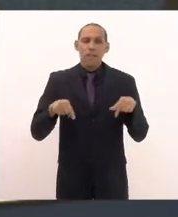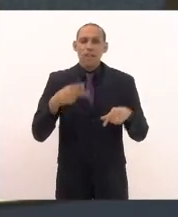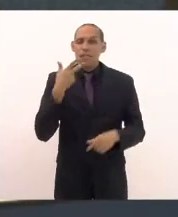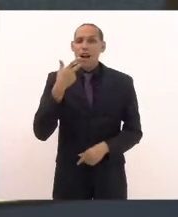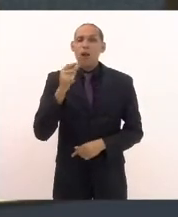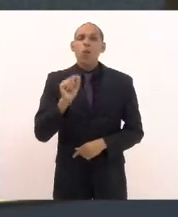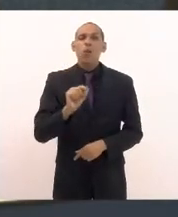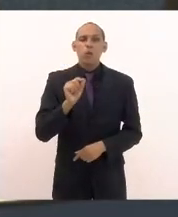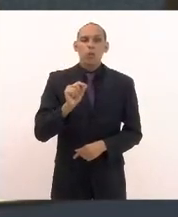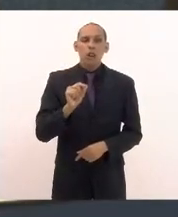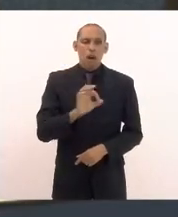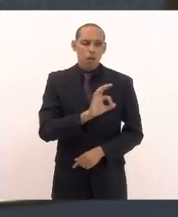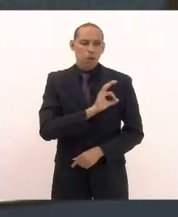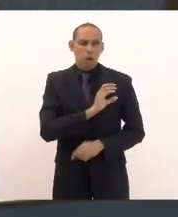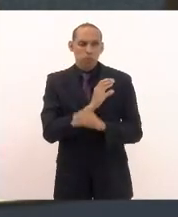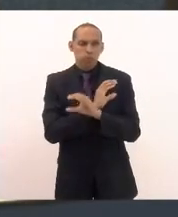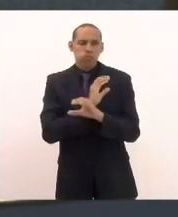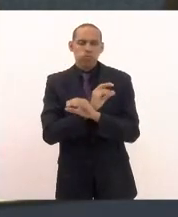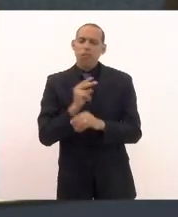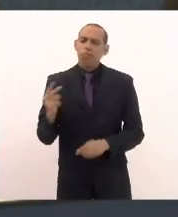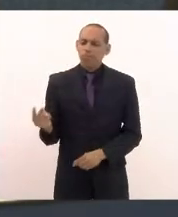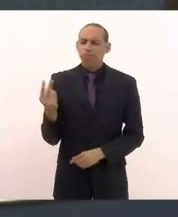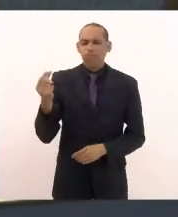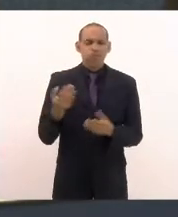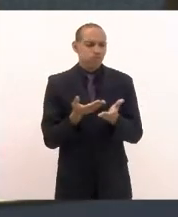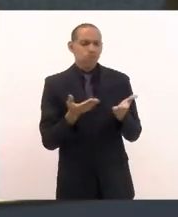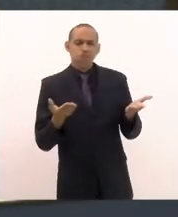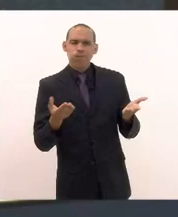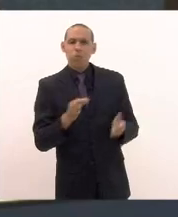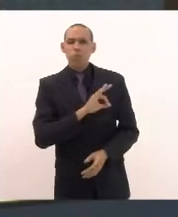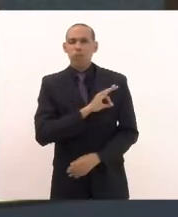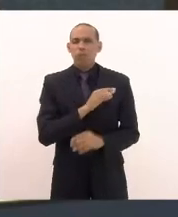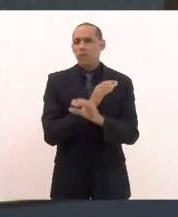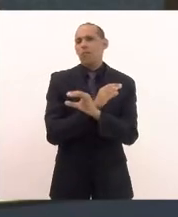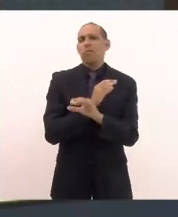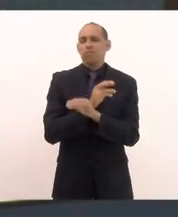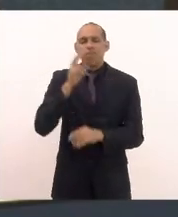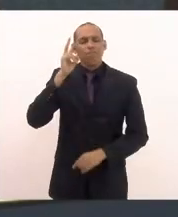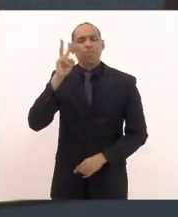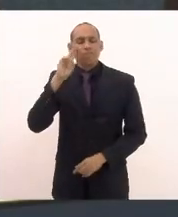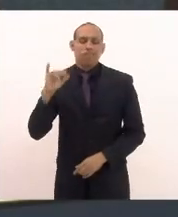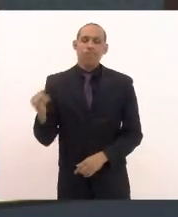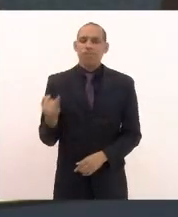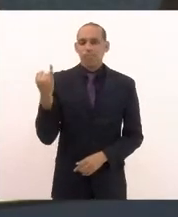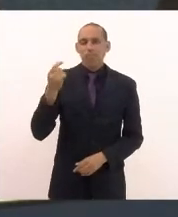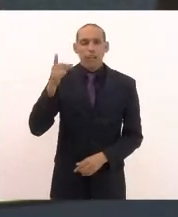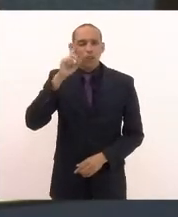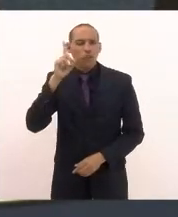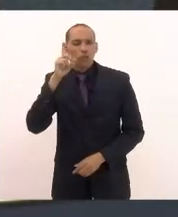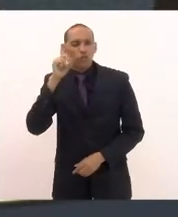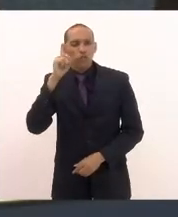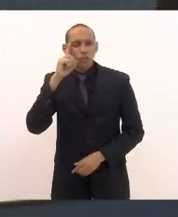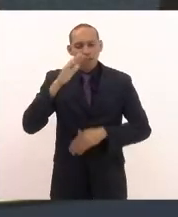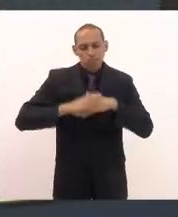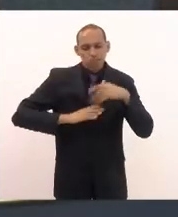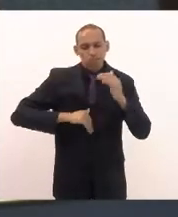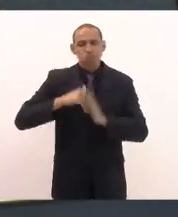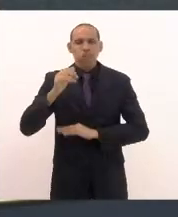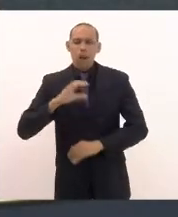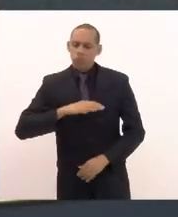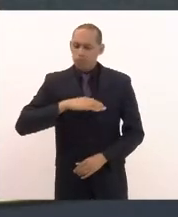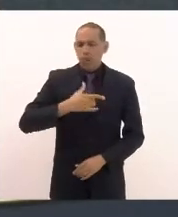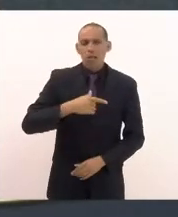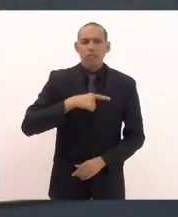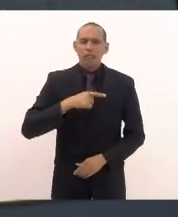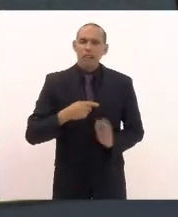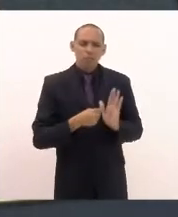policiais civis, lembrar os valorosos policiais civis, que todos os dias demonstram competência e coragem, que